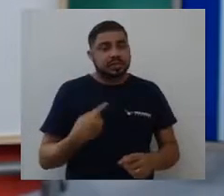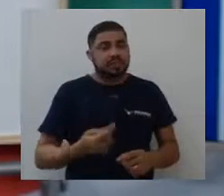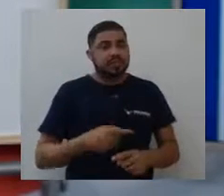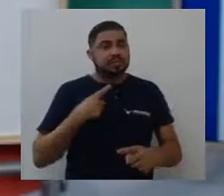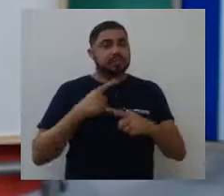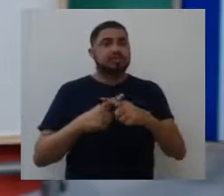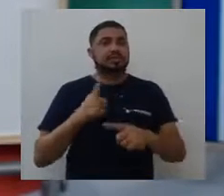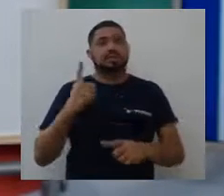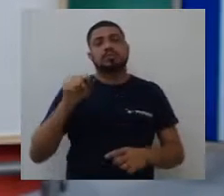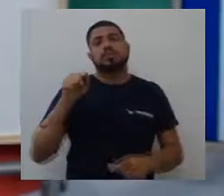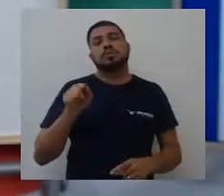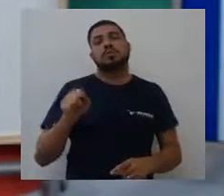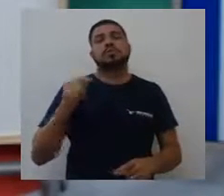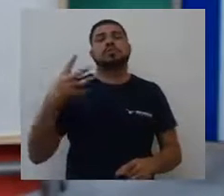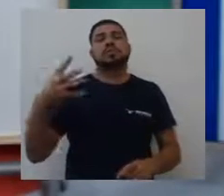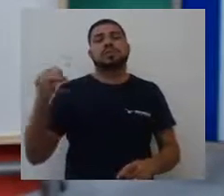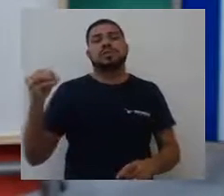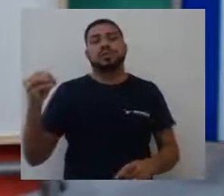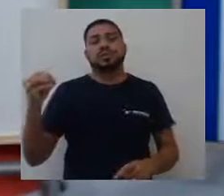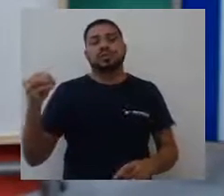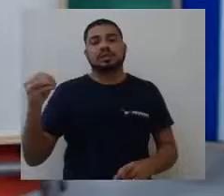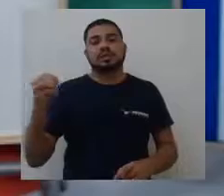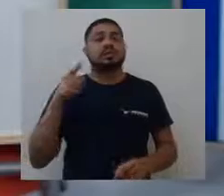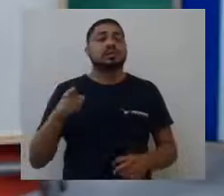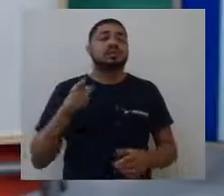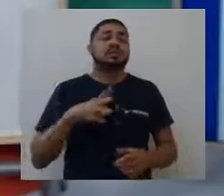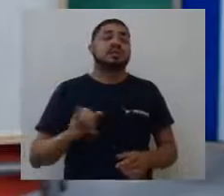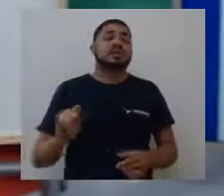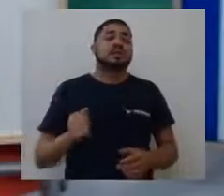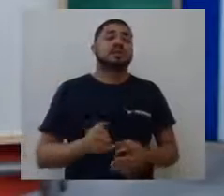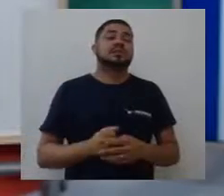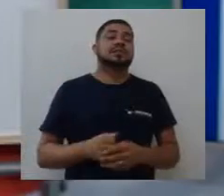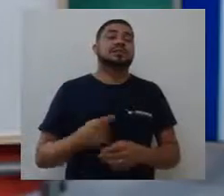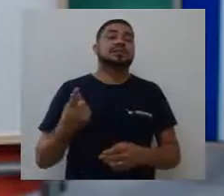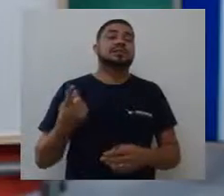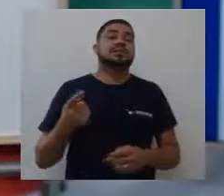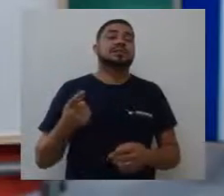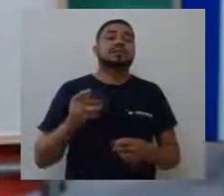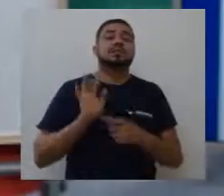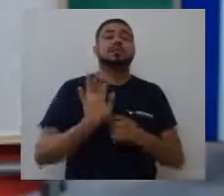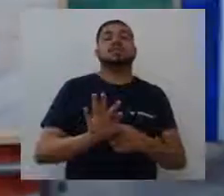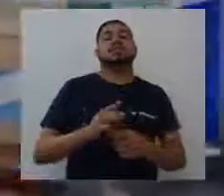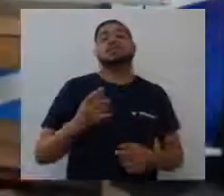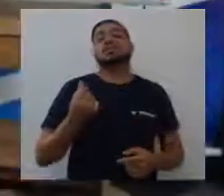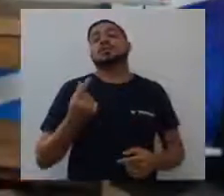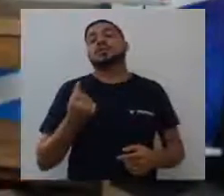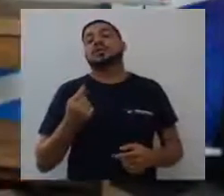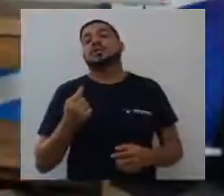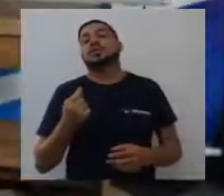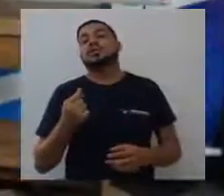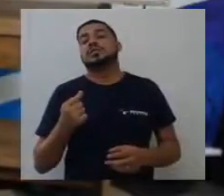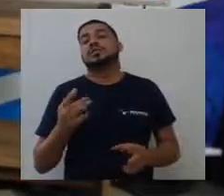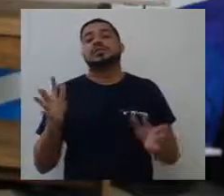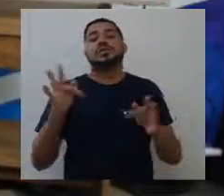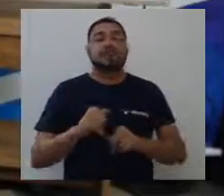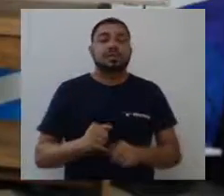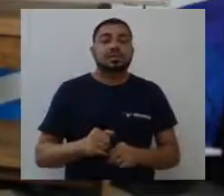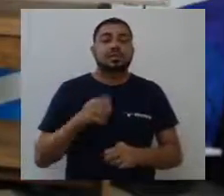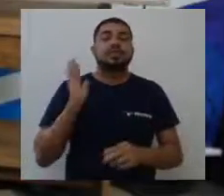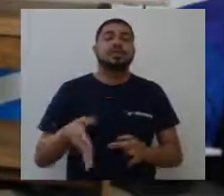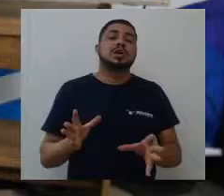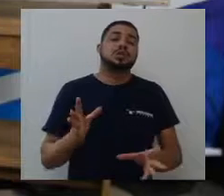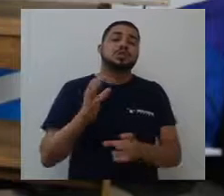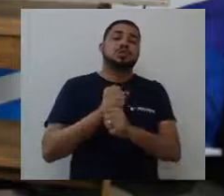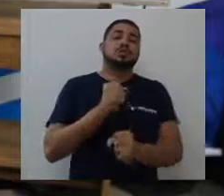por 1,40. Percebeu? Isso vai trazer para a gente o preço com lucro, o preço final, já com o